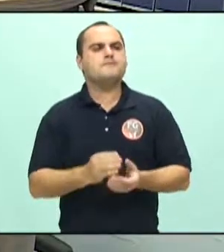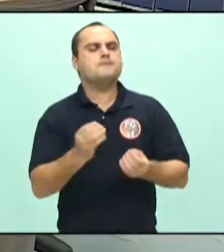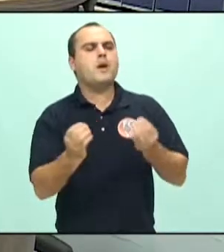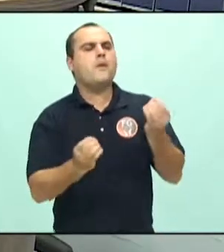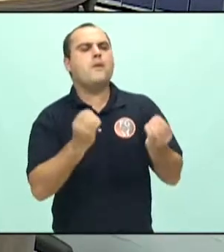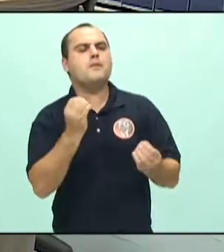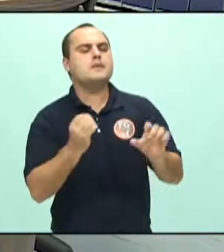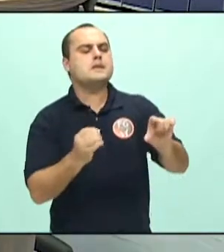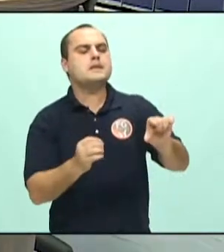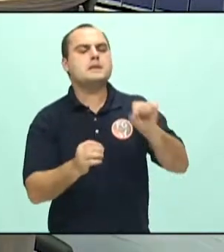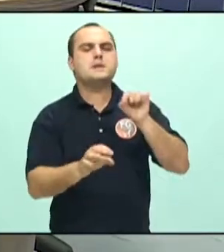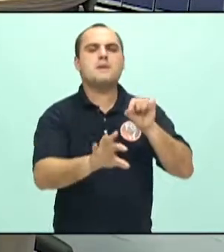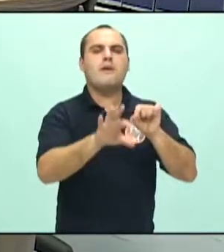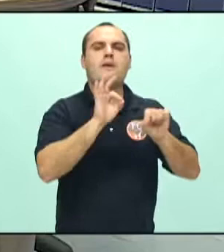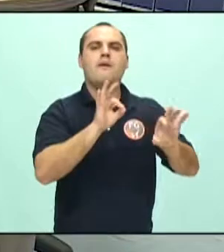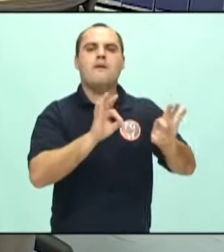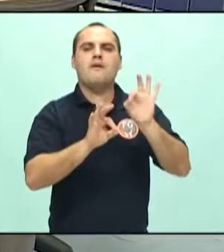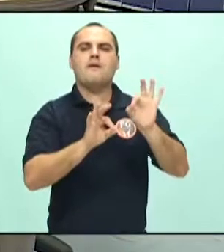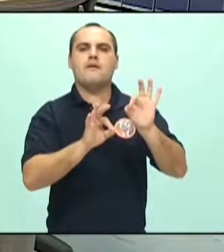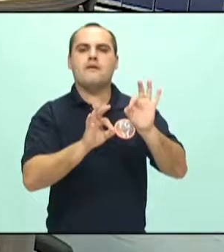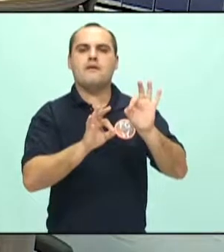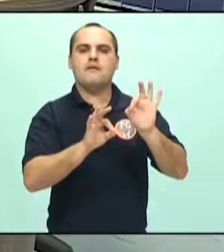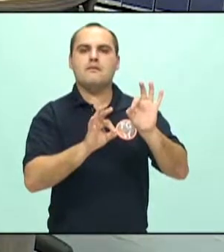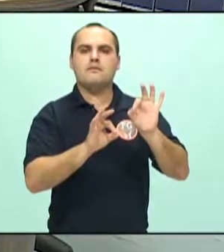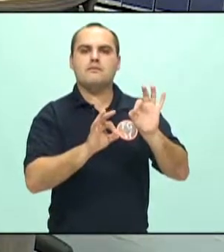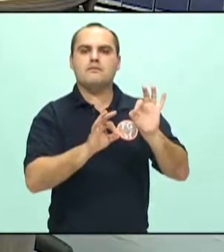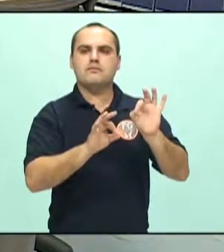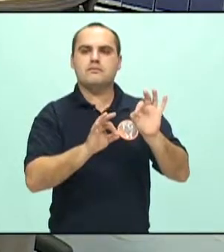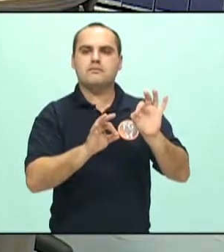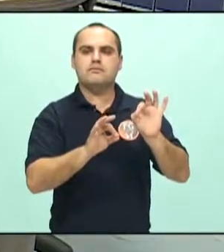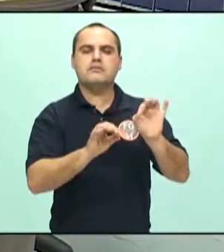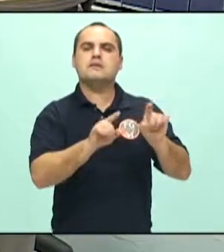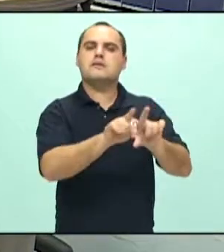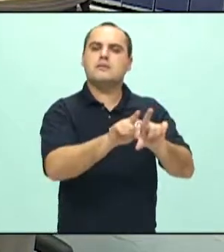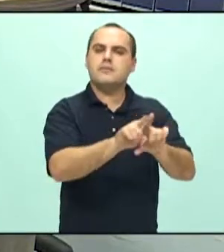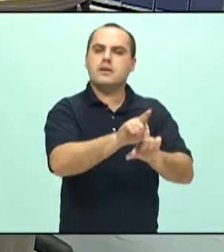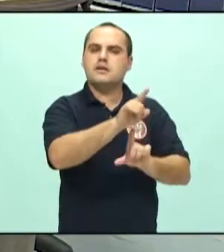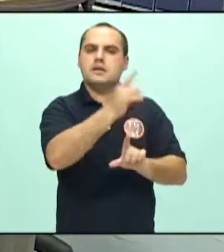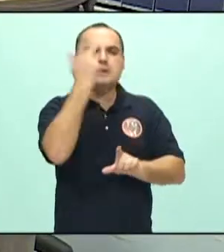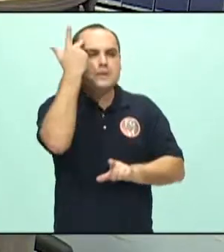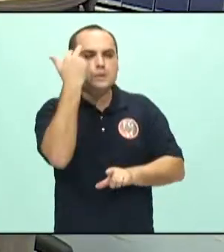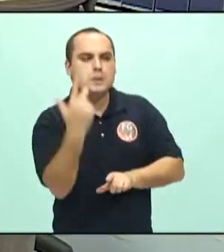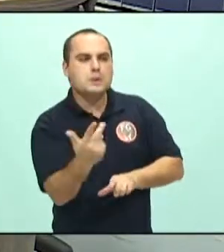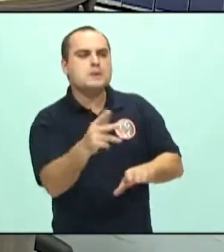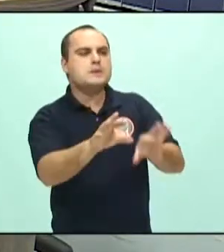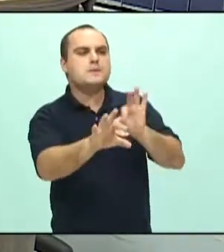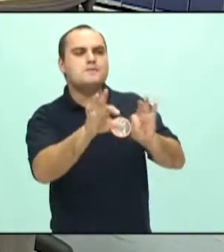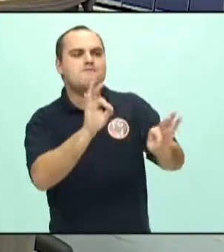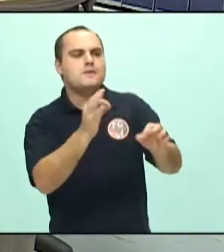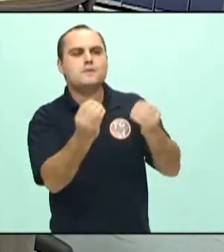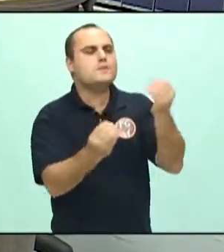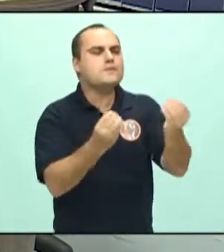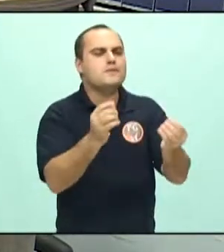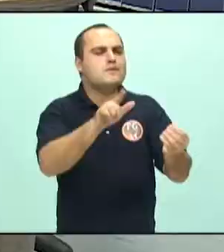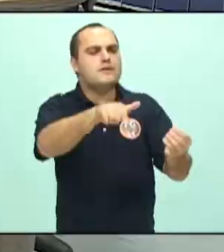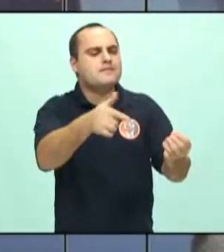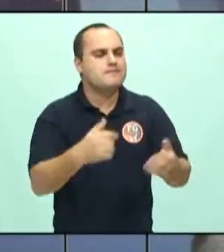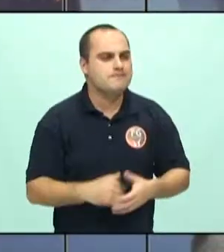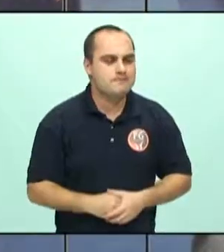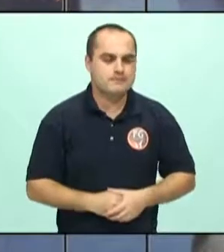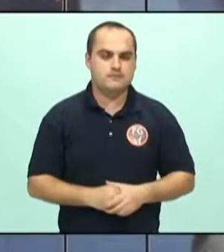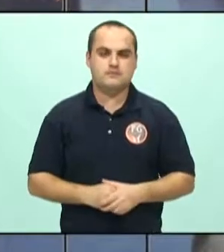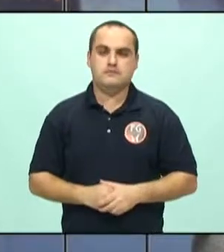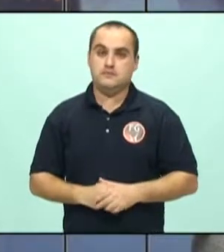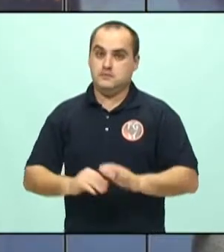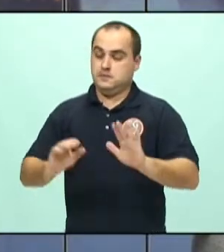personagens e das histórias a serem mostradas no documentário? A gente iniciou pelo título, né? A